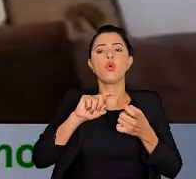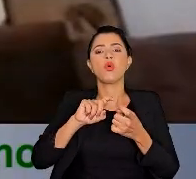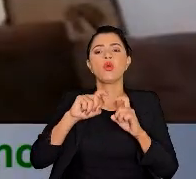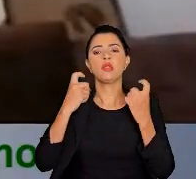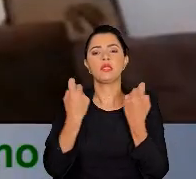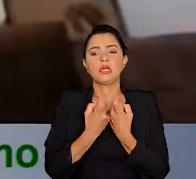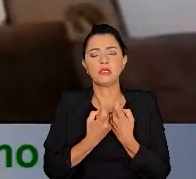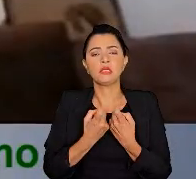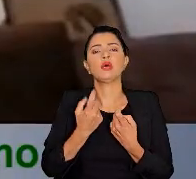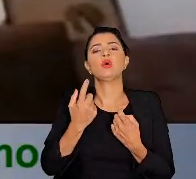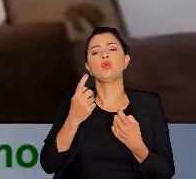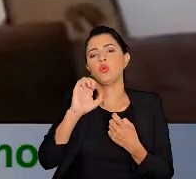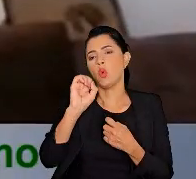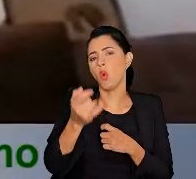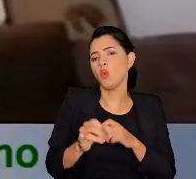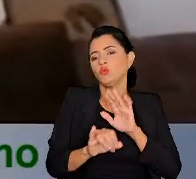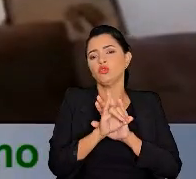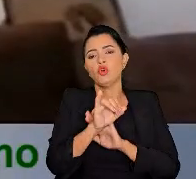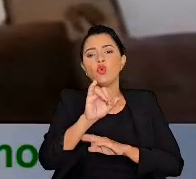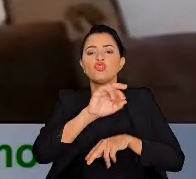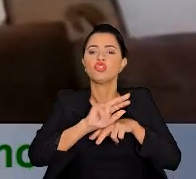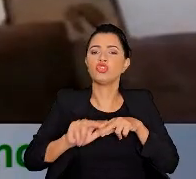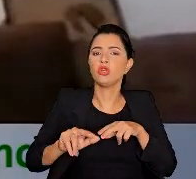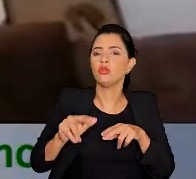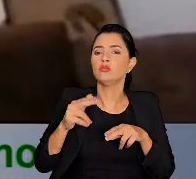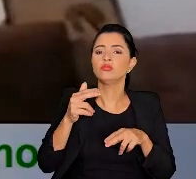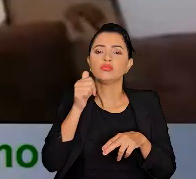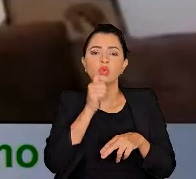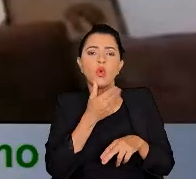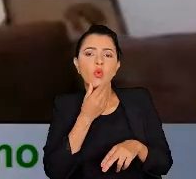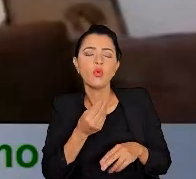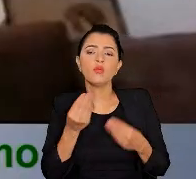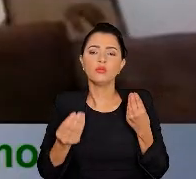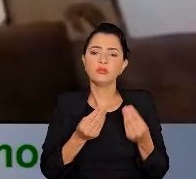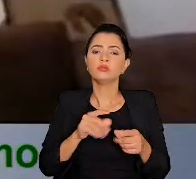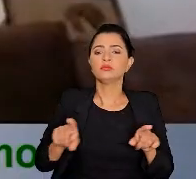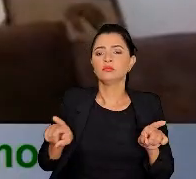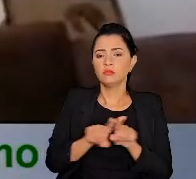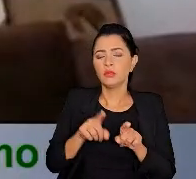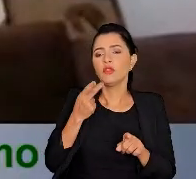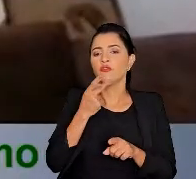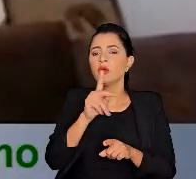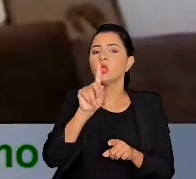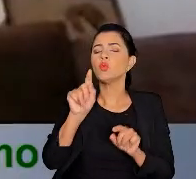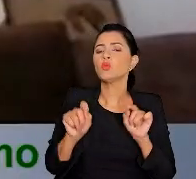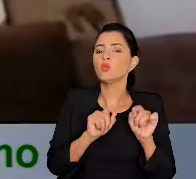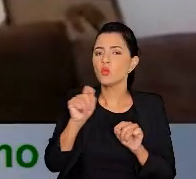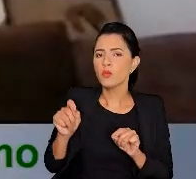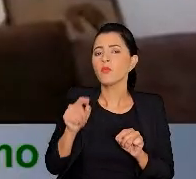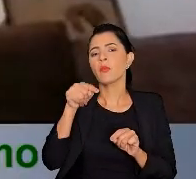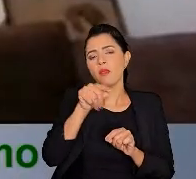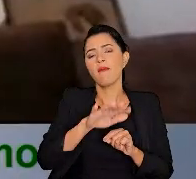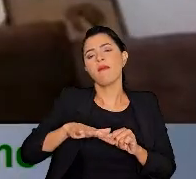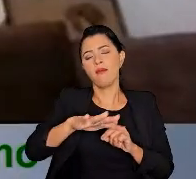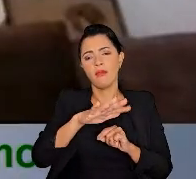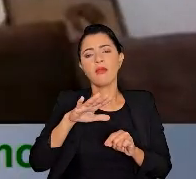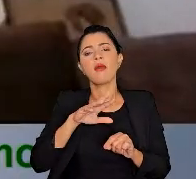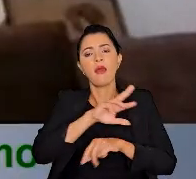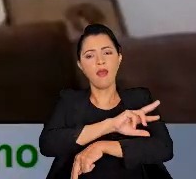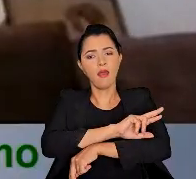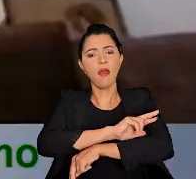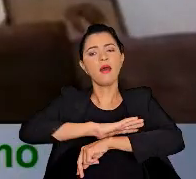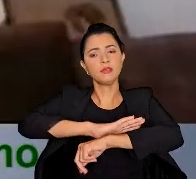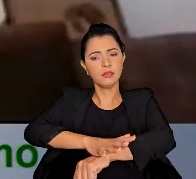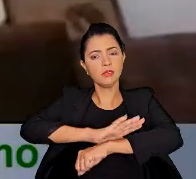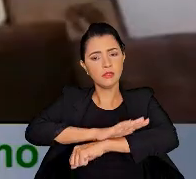gênero. Então, aí também estamos entrando na questão de racismo. E esse julgado também, o senhor